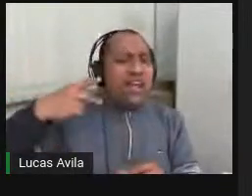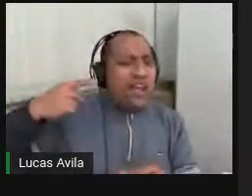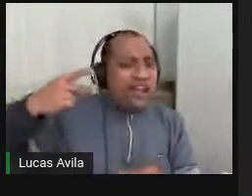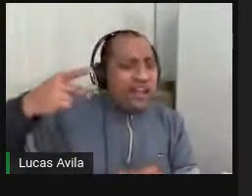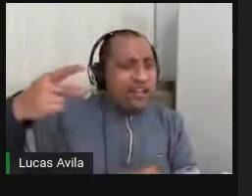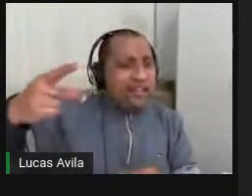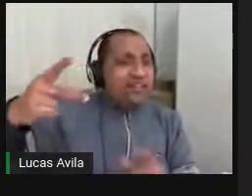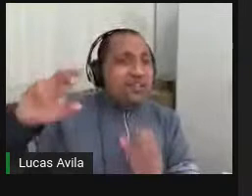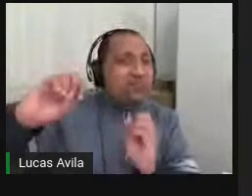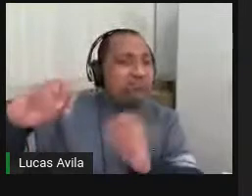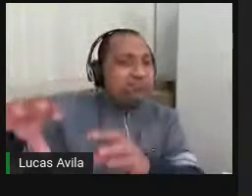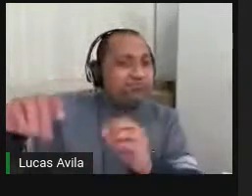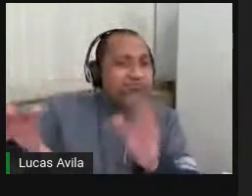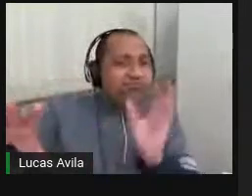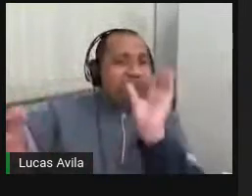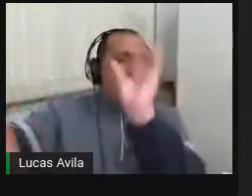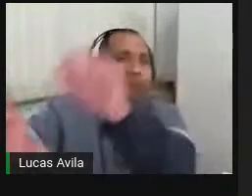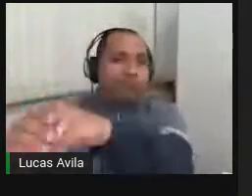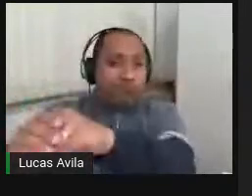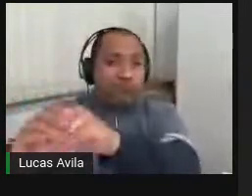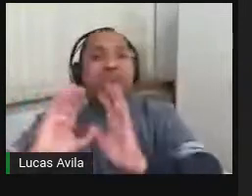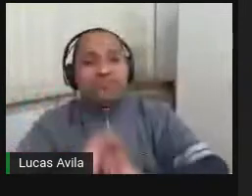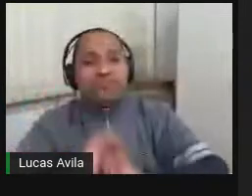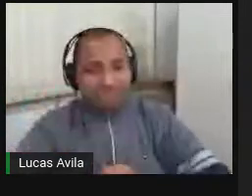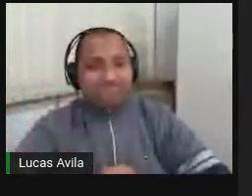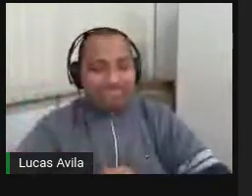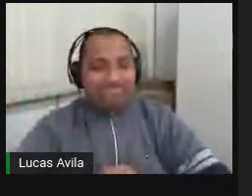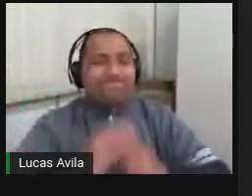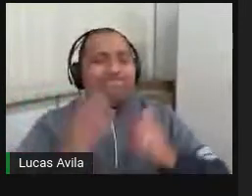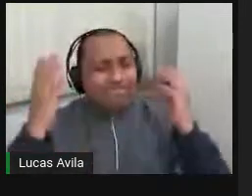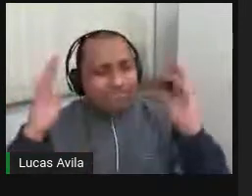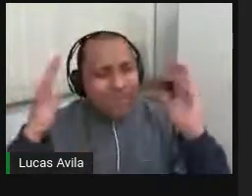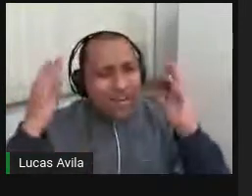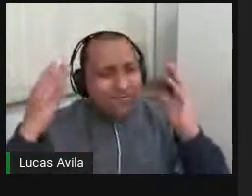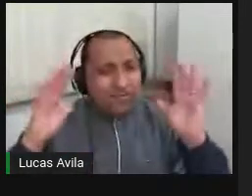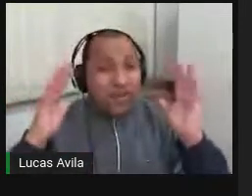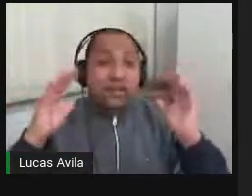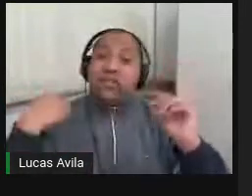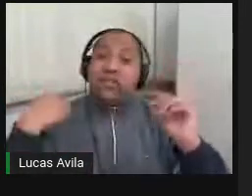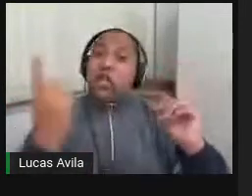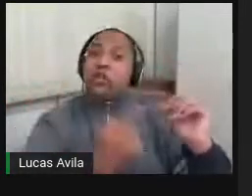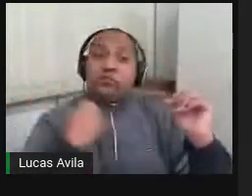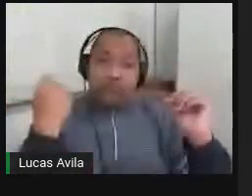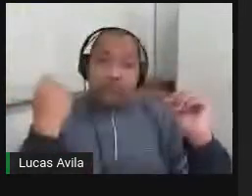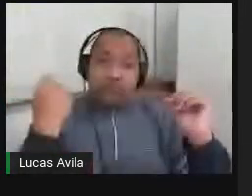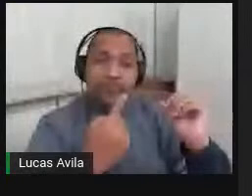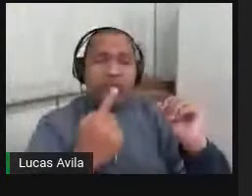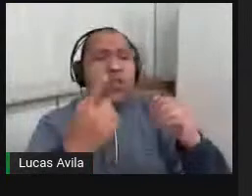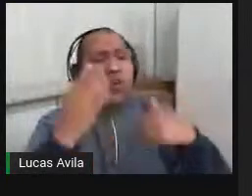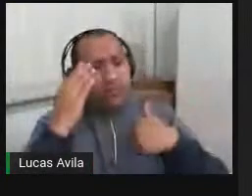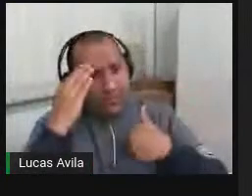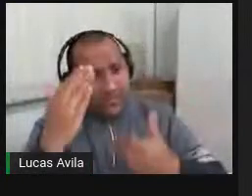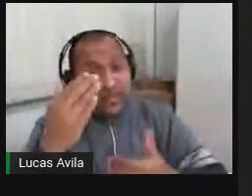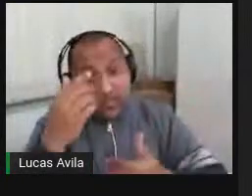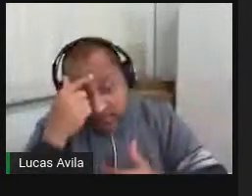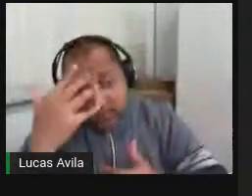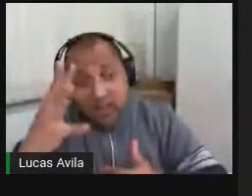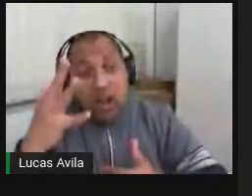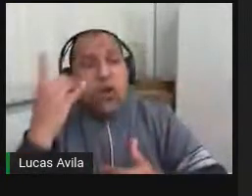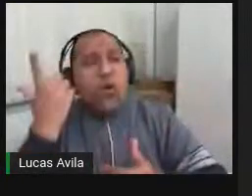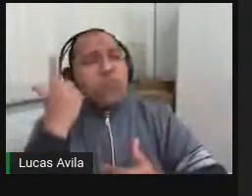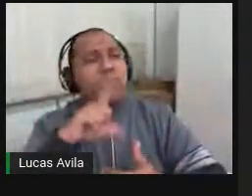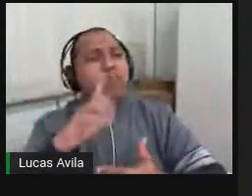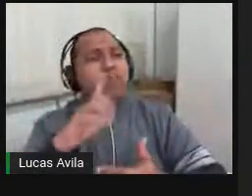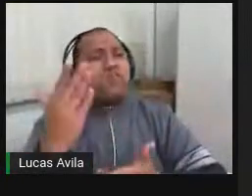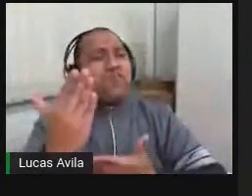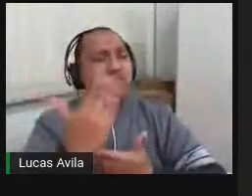educa. Enfim, parabéns a todos nós e obrigada à Unipampa por nos permitir realizar